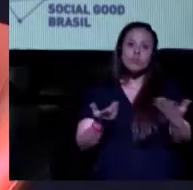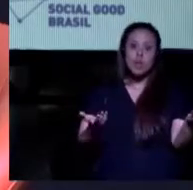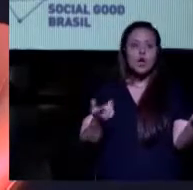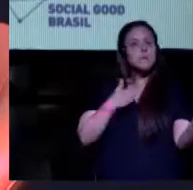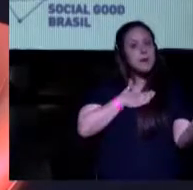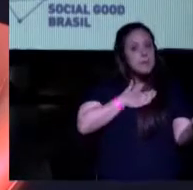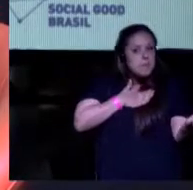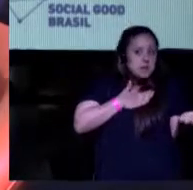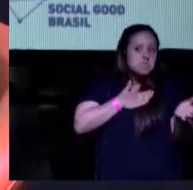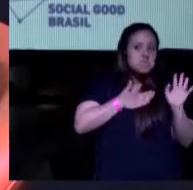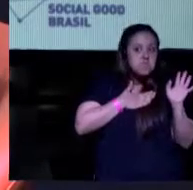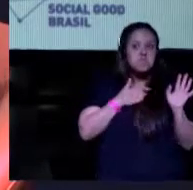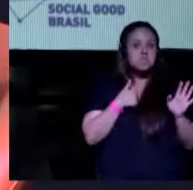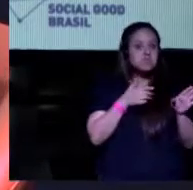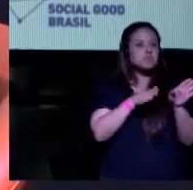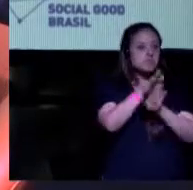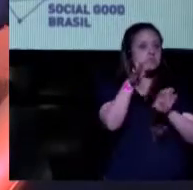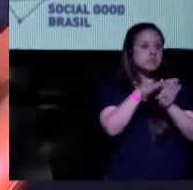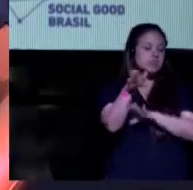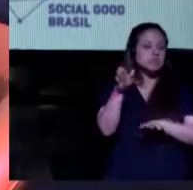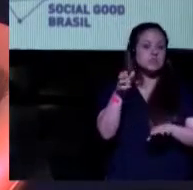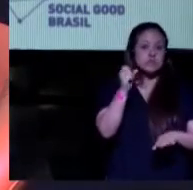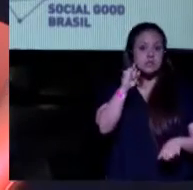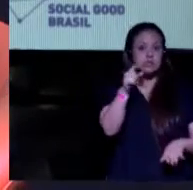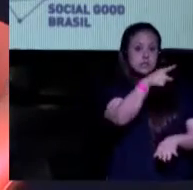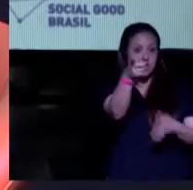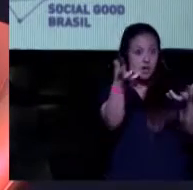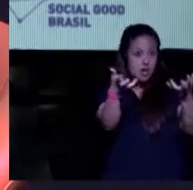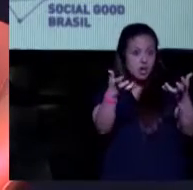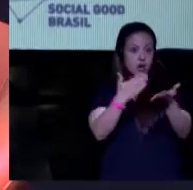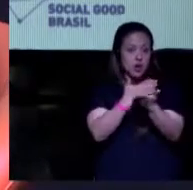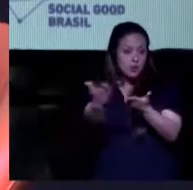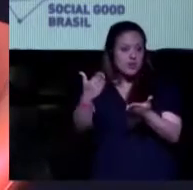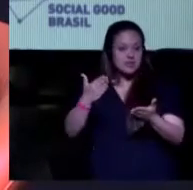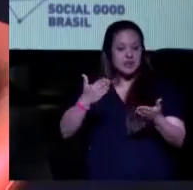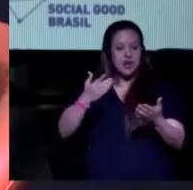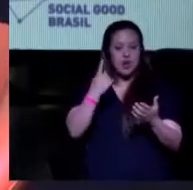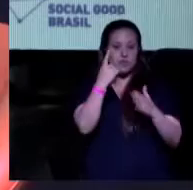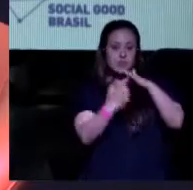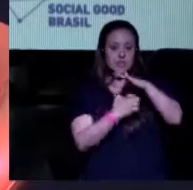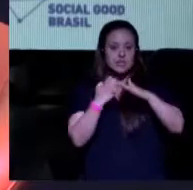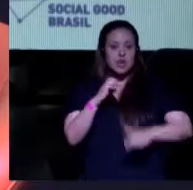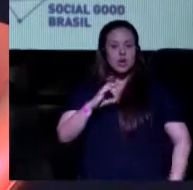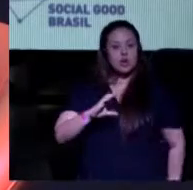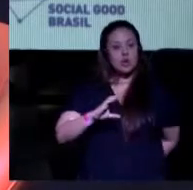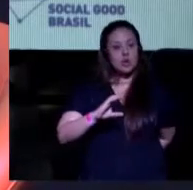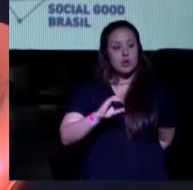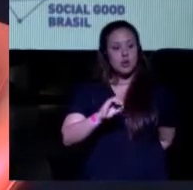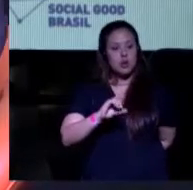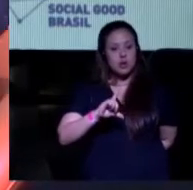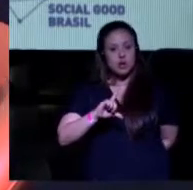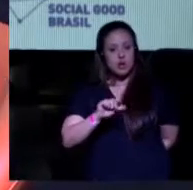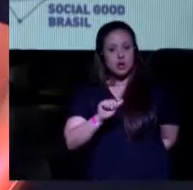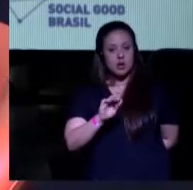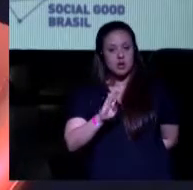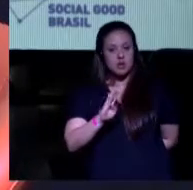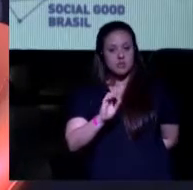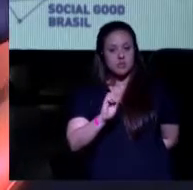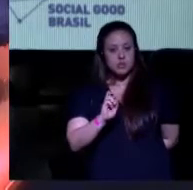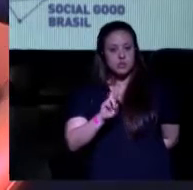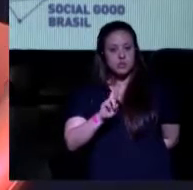vocês se vocês quiserem com começaram com obra colaborativa é faça um grupo de facebook é